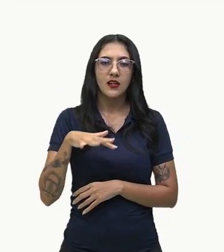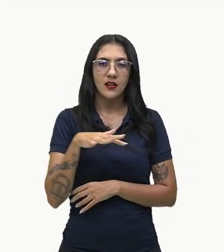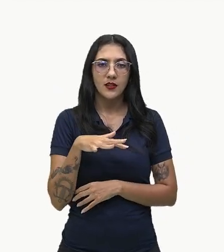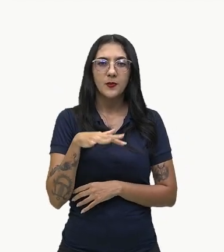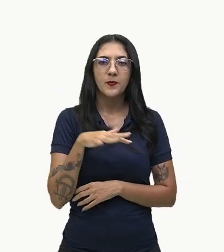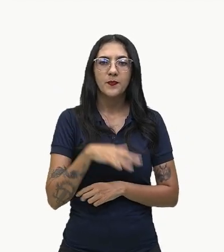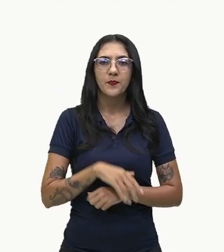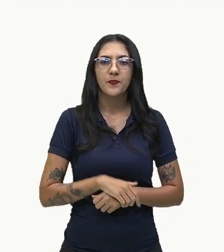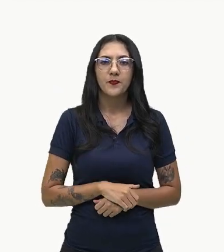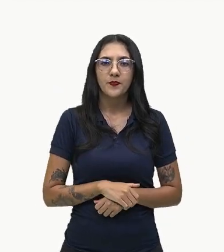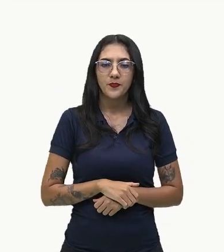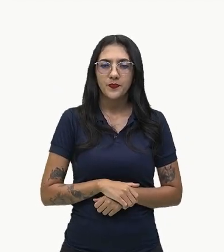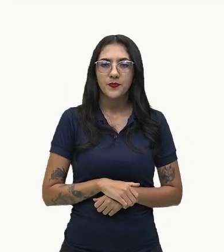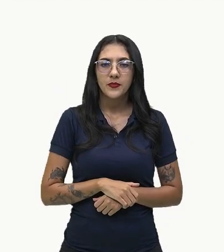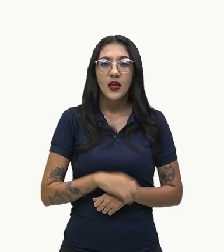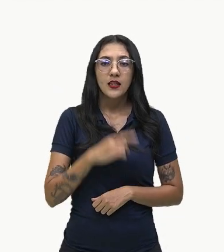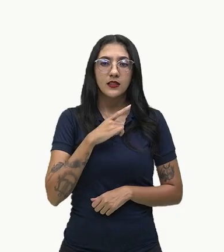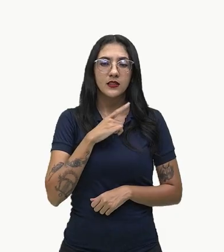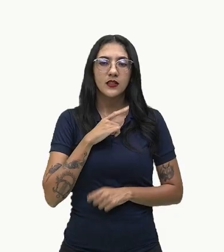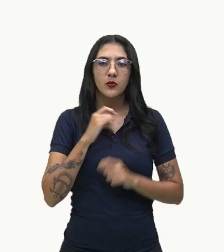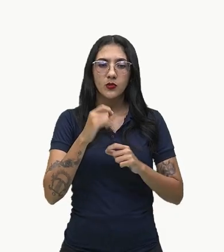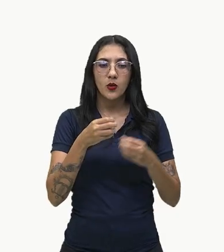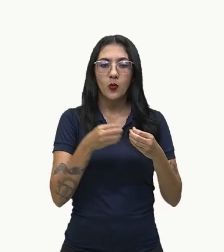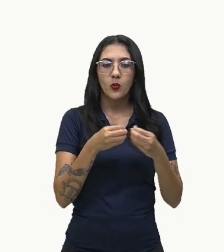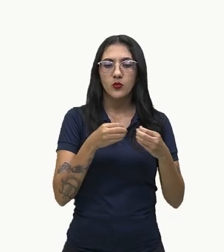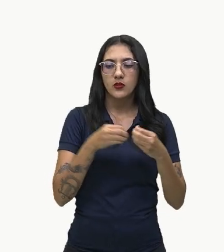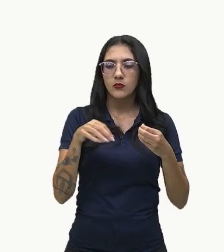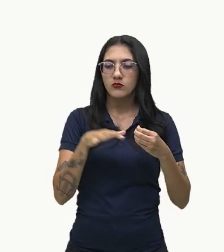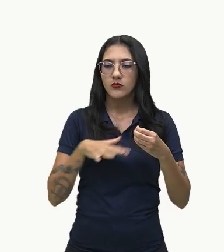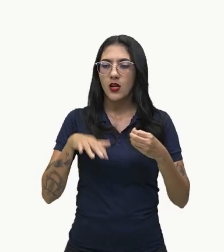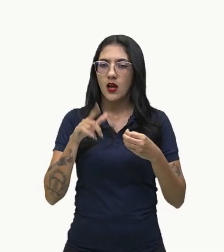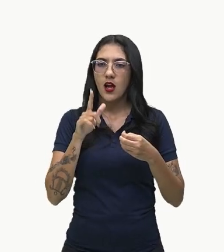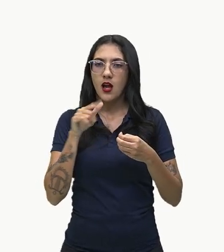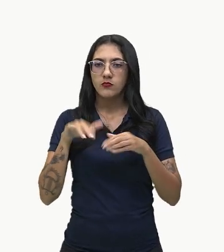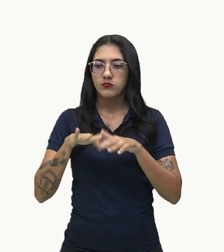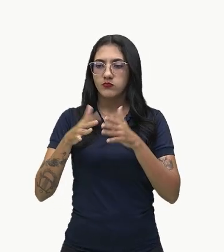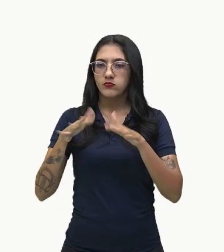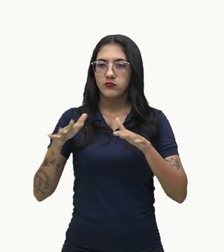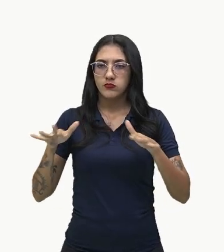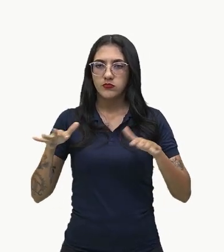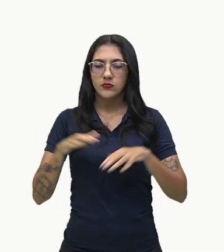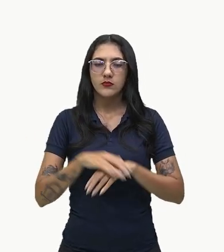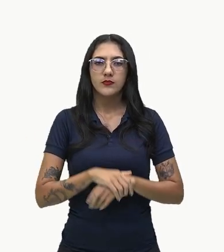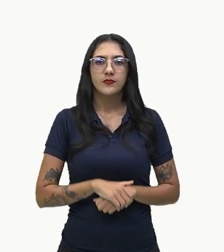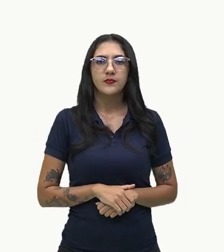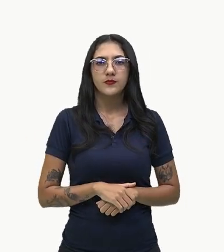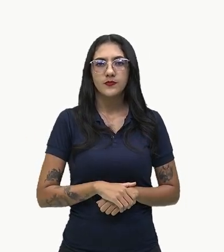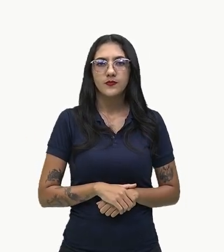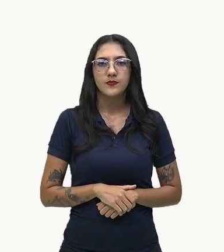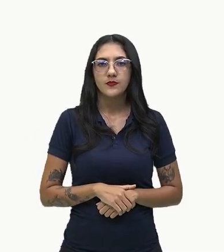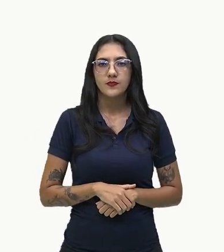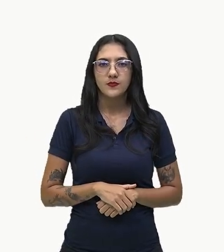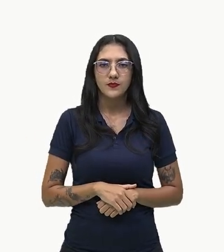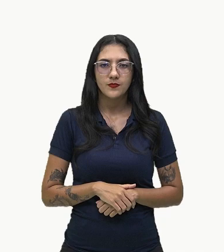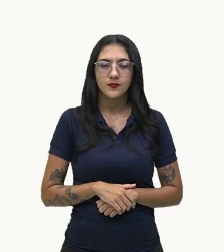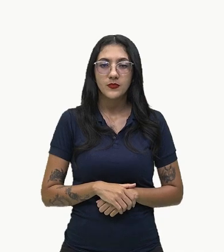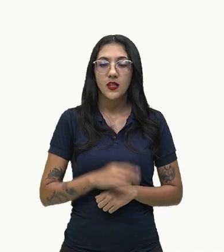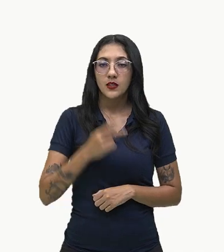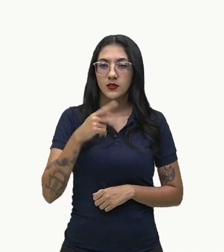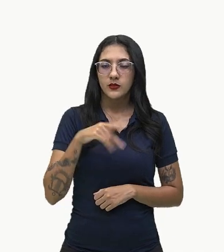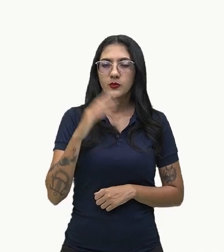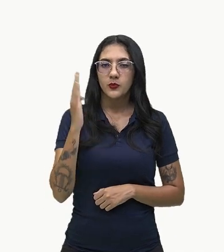aí que é as terras que estão voltadas para o oceano. O território brasileiro, ele tem